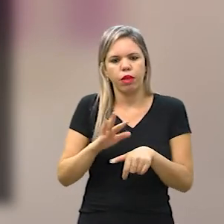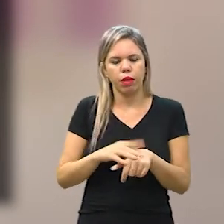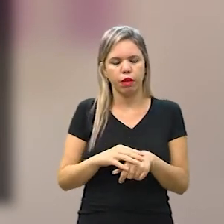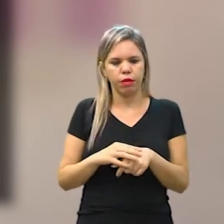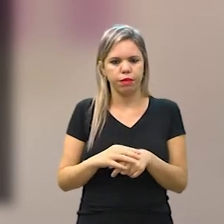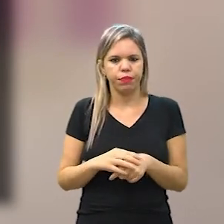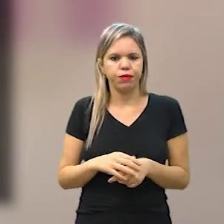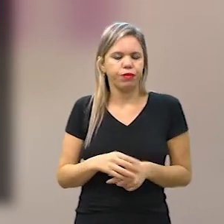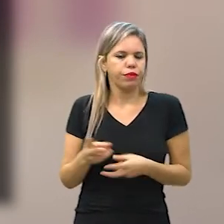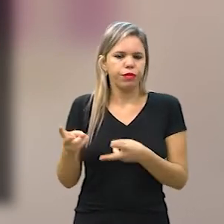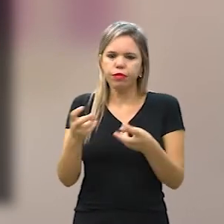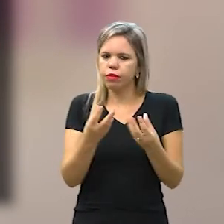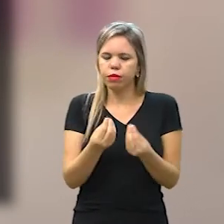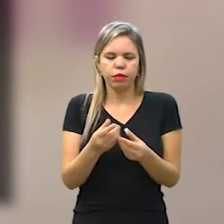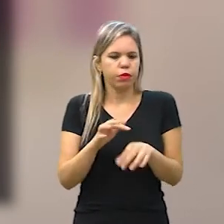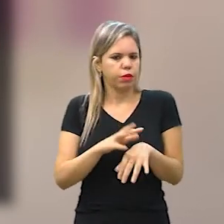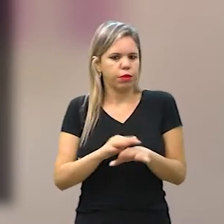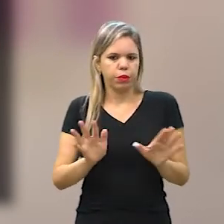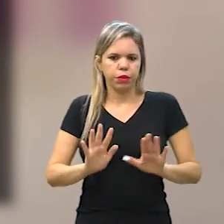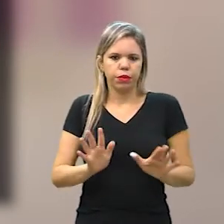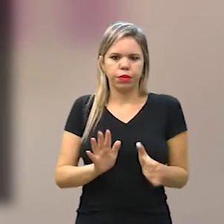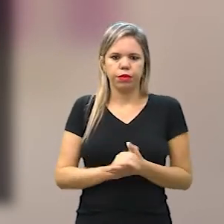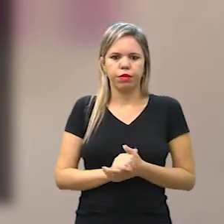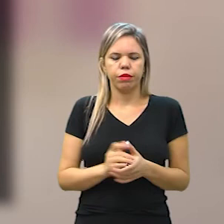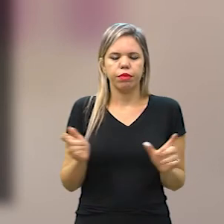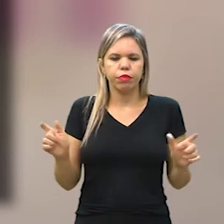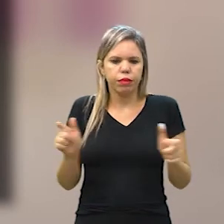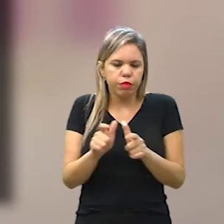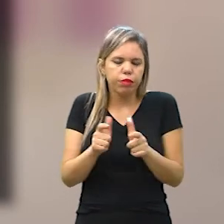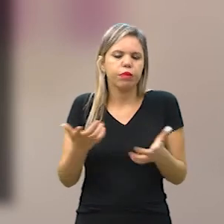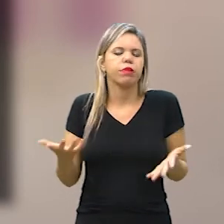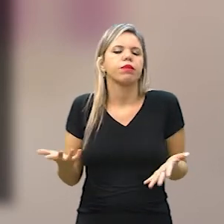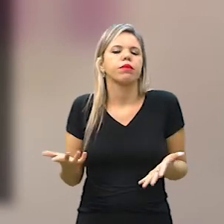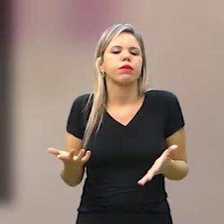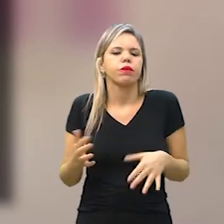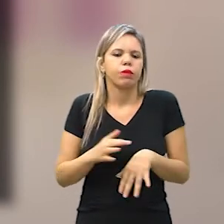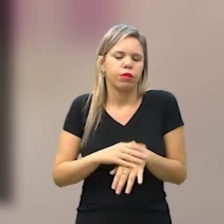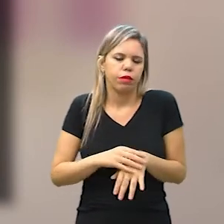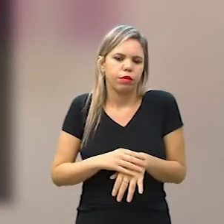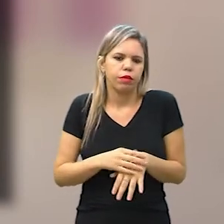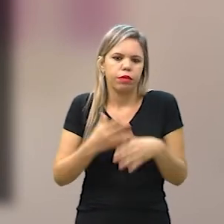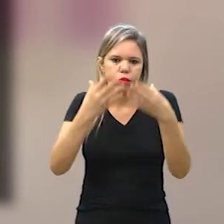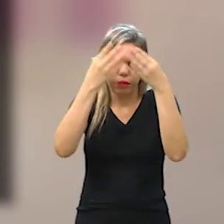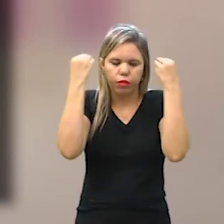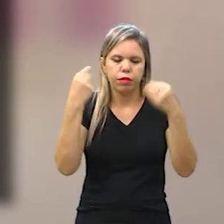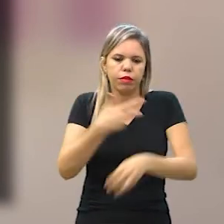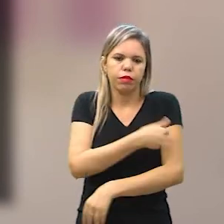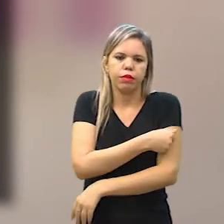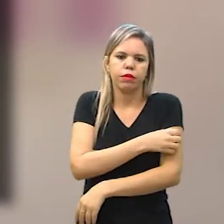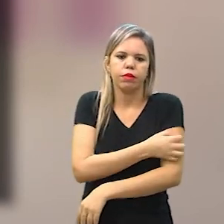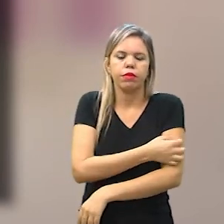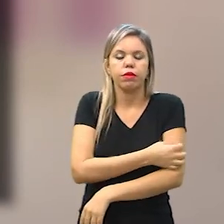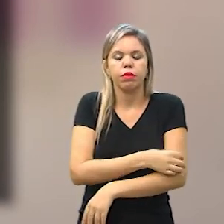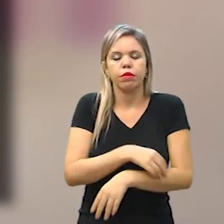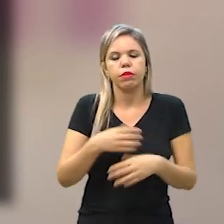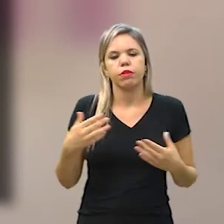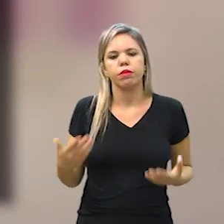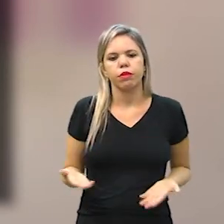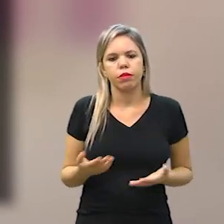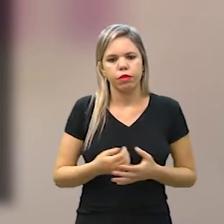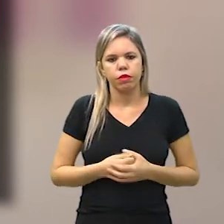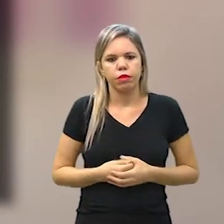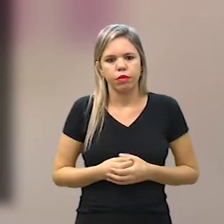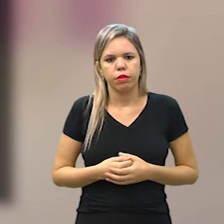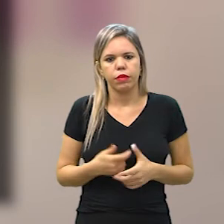de doença, né, você não vê tanta doença, você minimiza, né, a doença e esquece da vacinação.